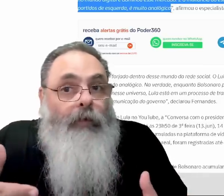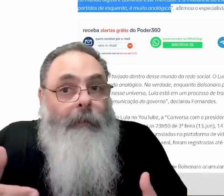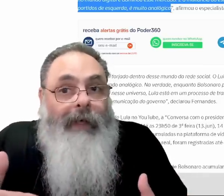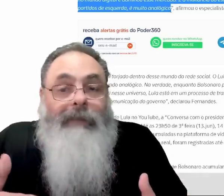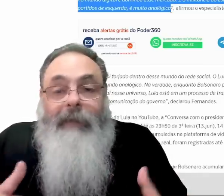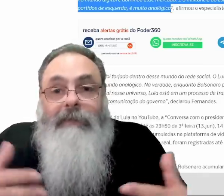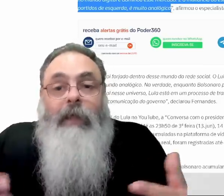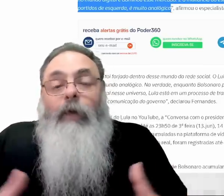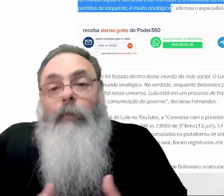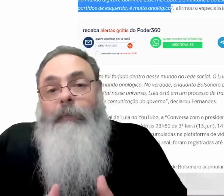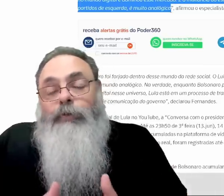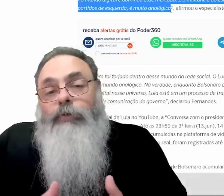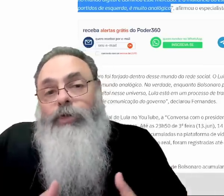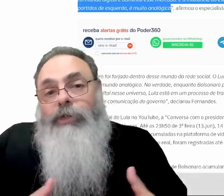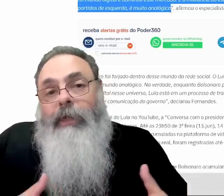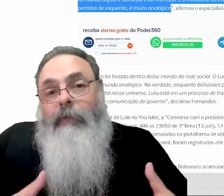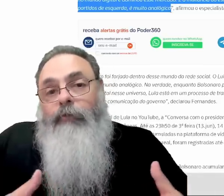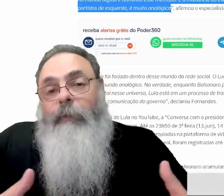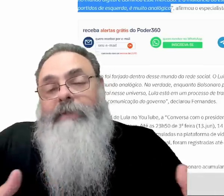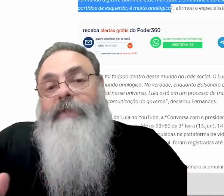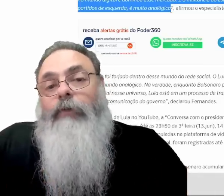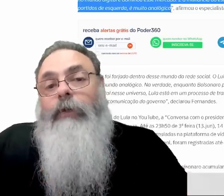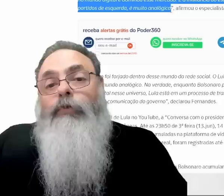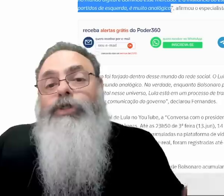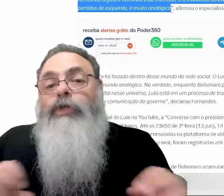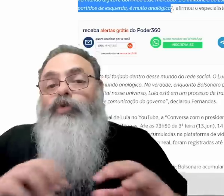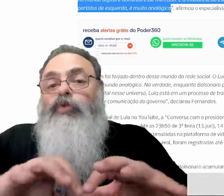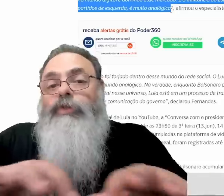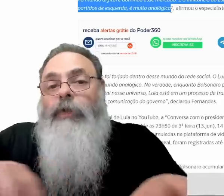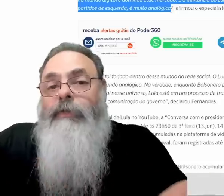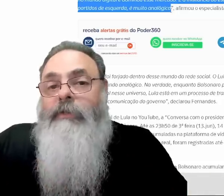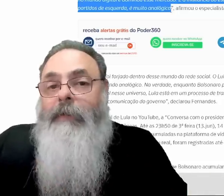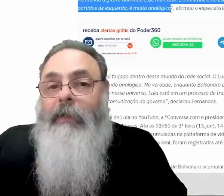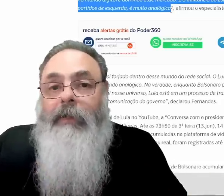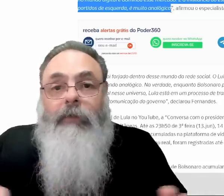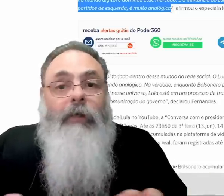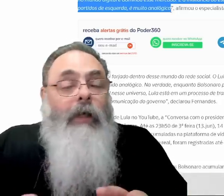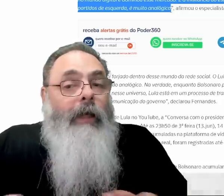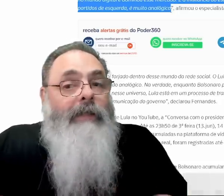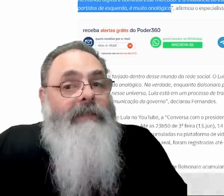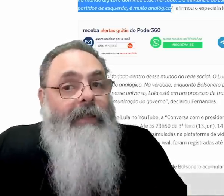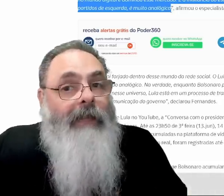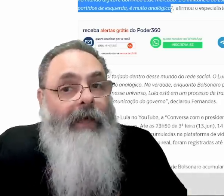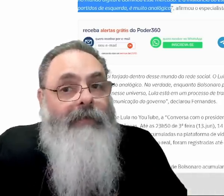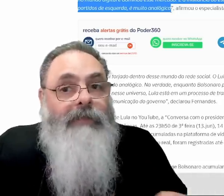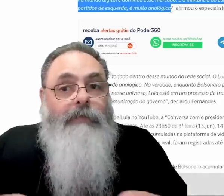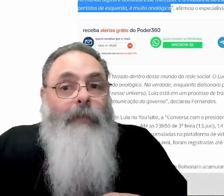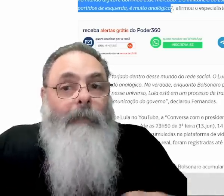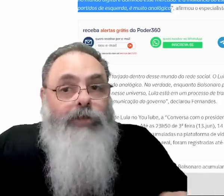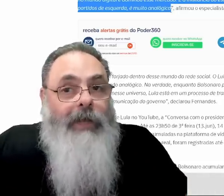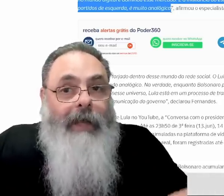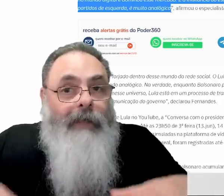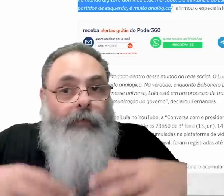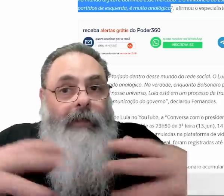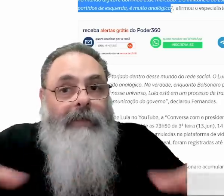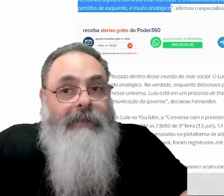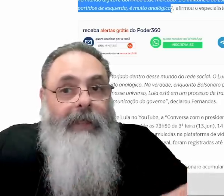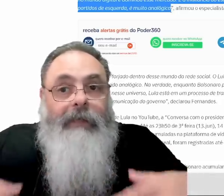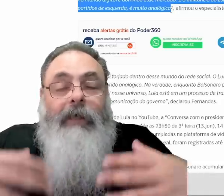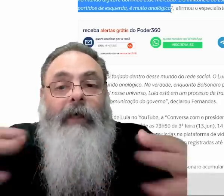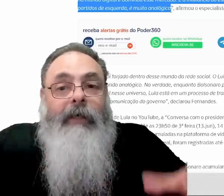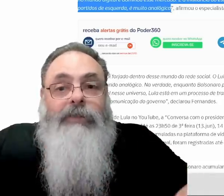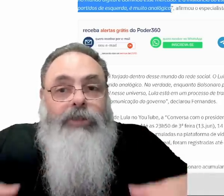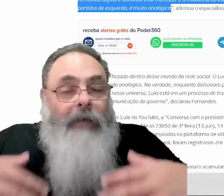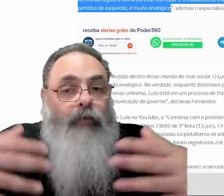fica uma besteira completa mas como a pessoa só tinha aquela informação e não tinha discussão em cima daquilo ela aceitava essas babojara toda